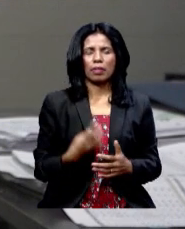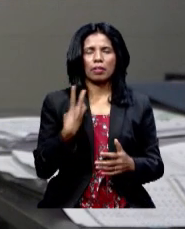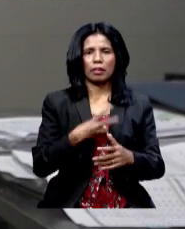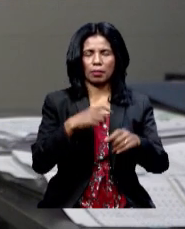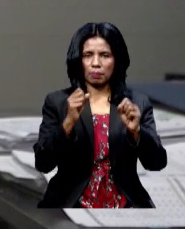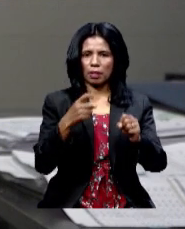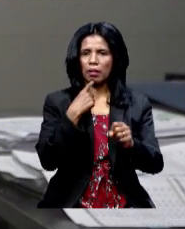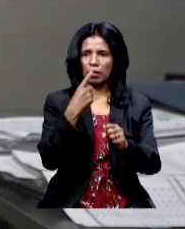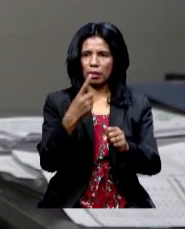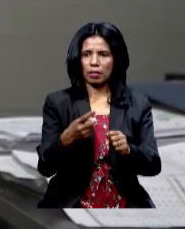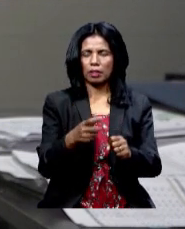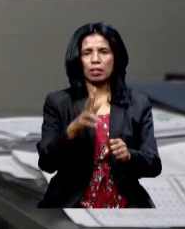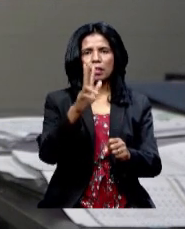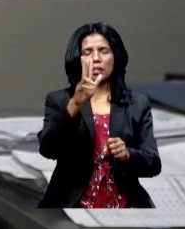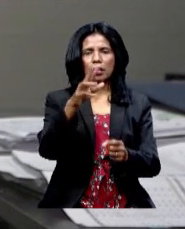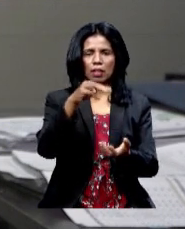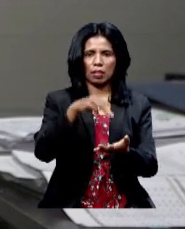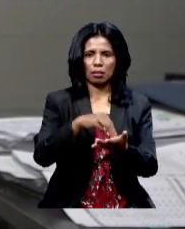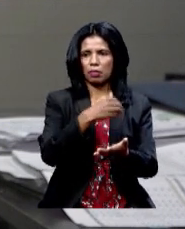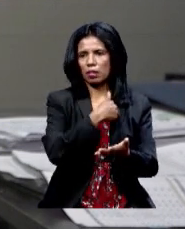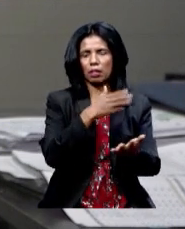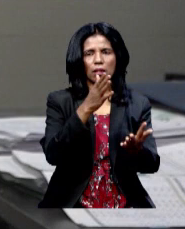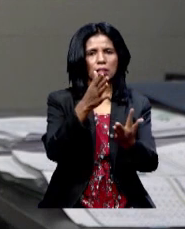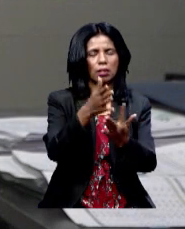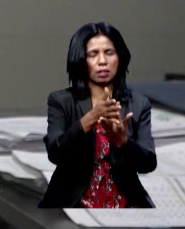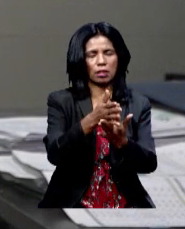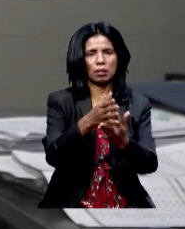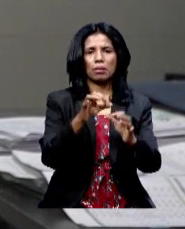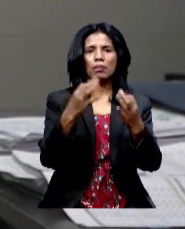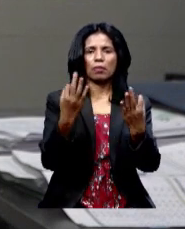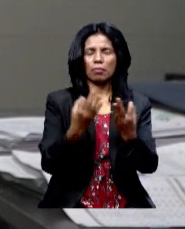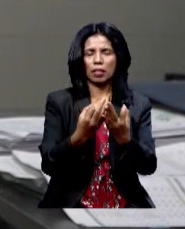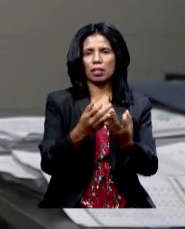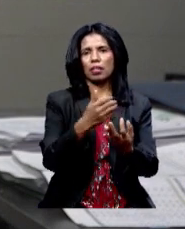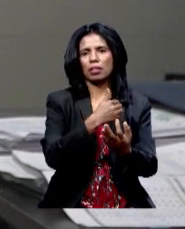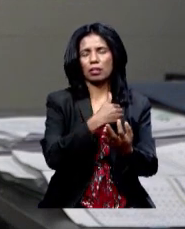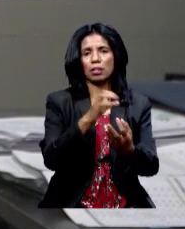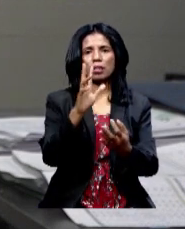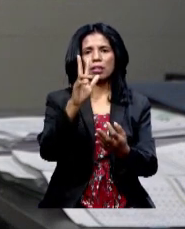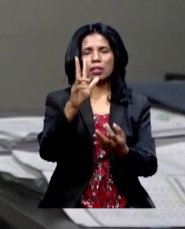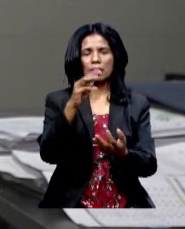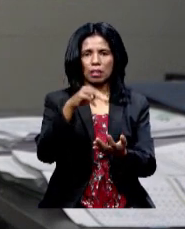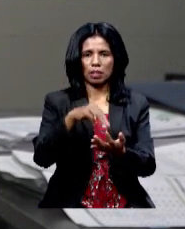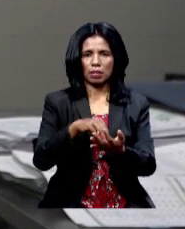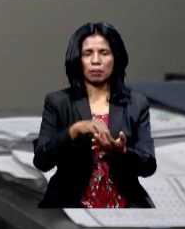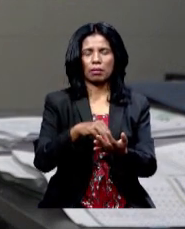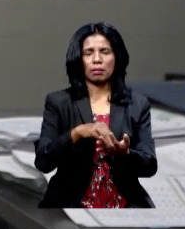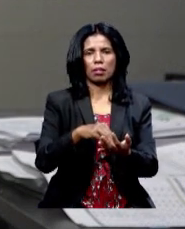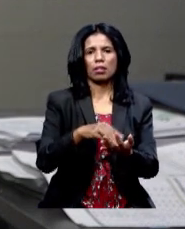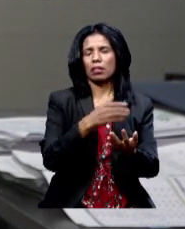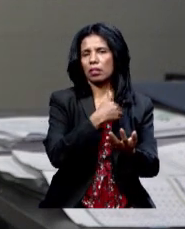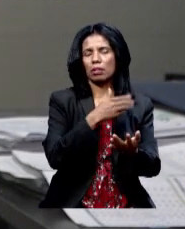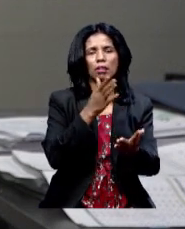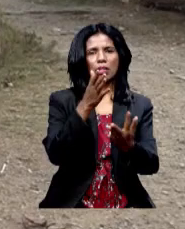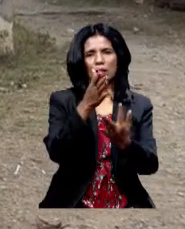den kata 3000 ne, se lo kaseso, 3000 uma kain. 3000 uma kain, ne, se lo kaseso ne, mas e ba dados, nebe e